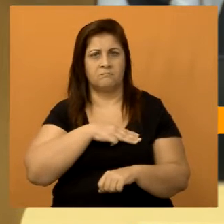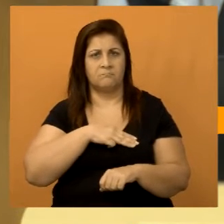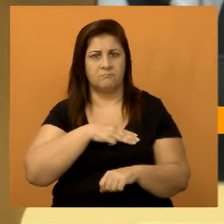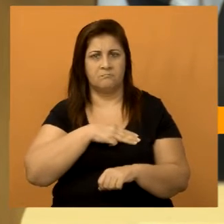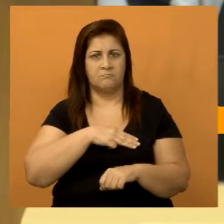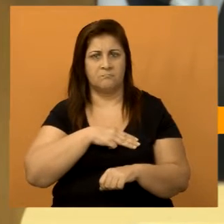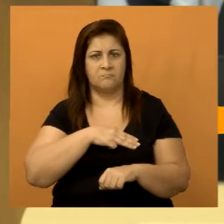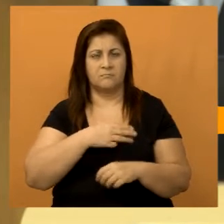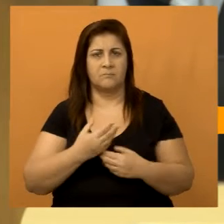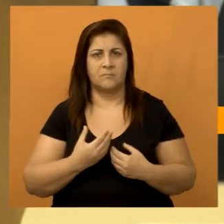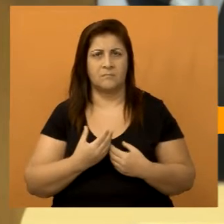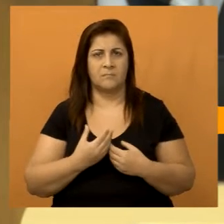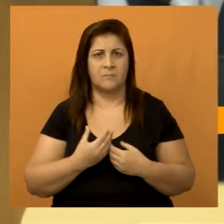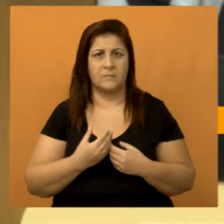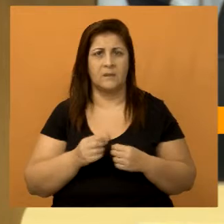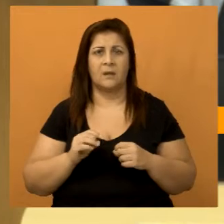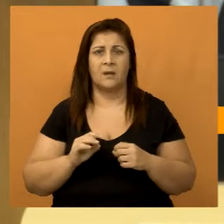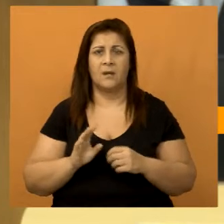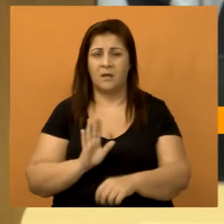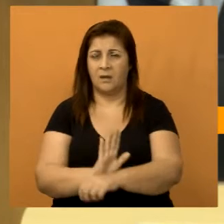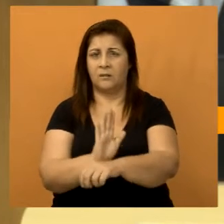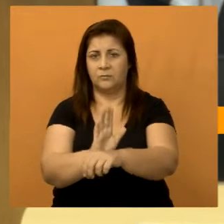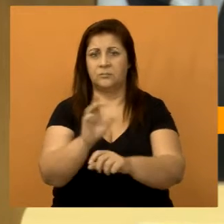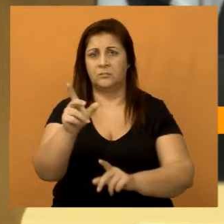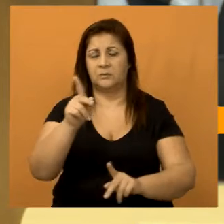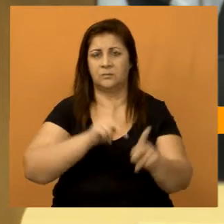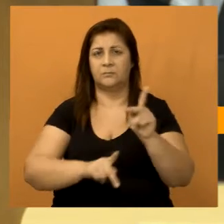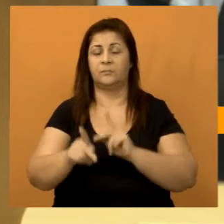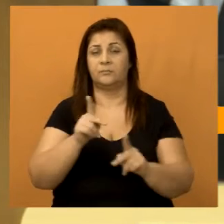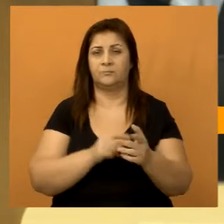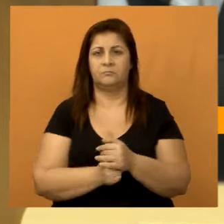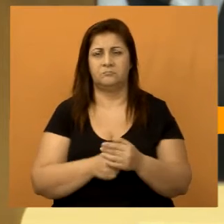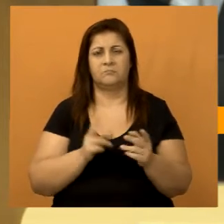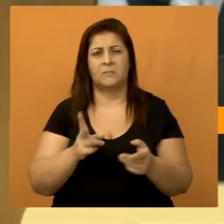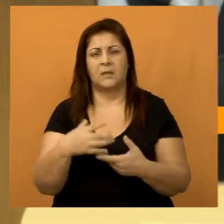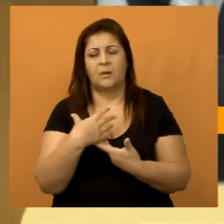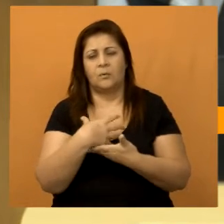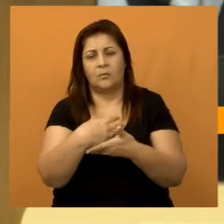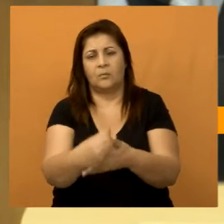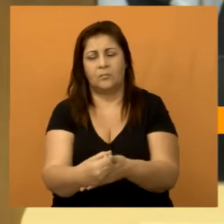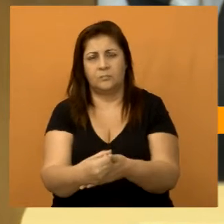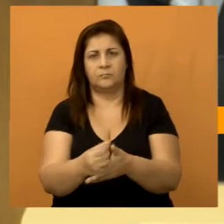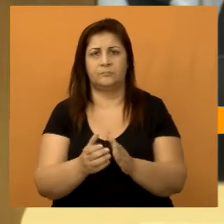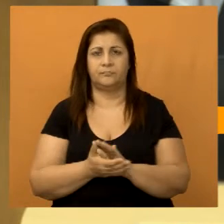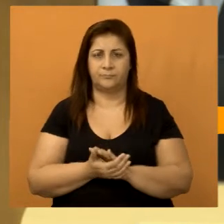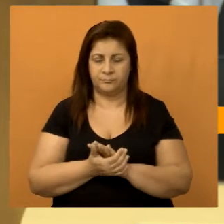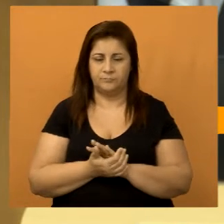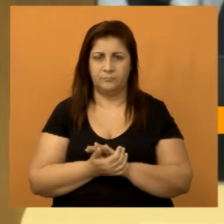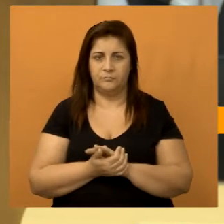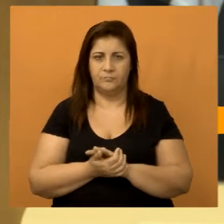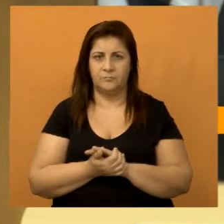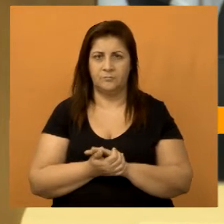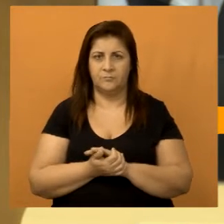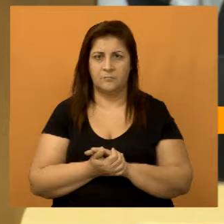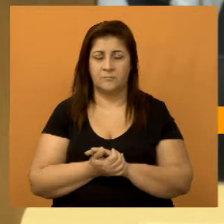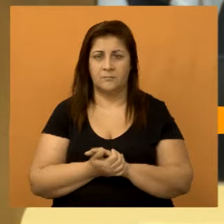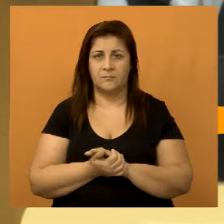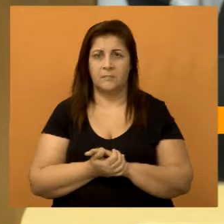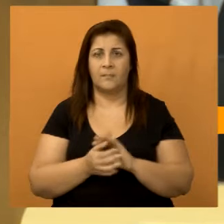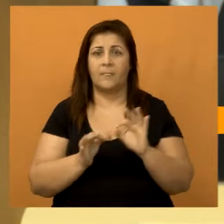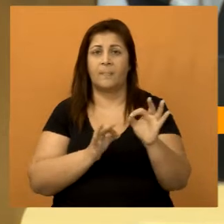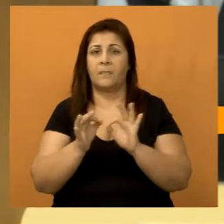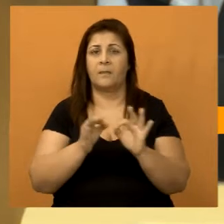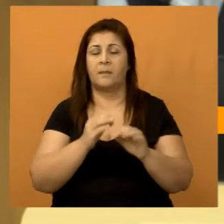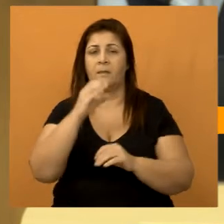deixar um legado para a população dessa cidade, que tão bem me acolheu desde que aqui cheguei. A instauração